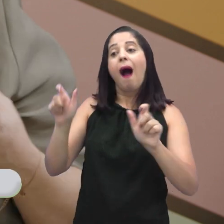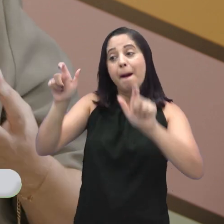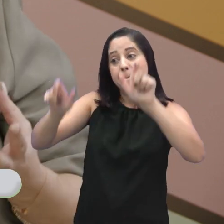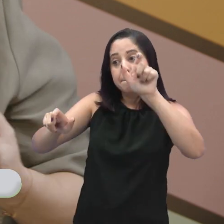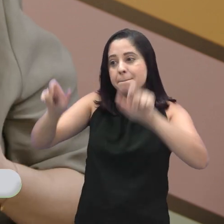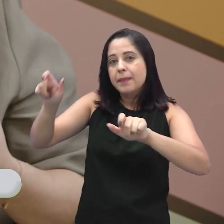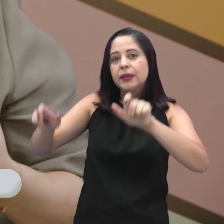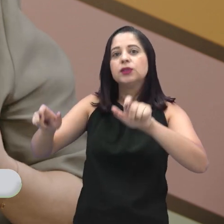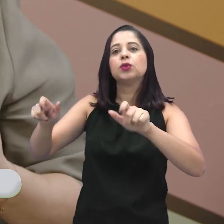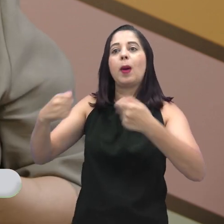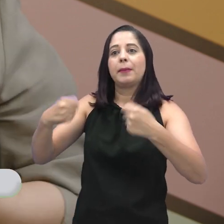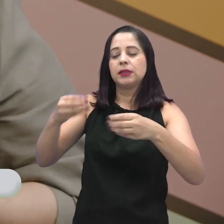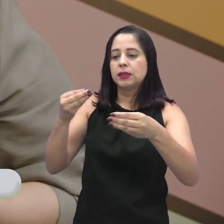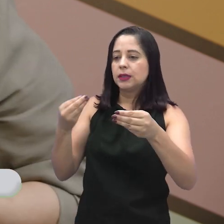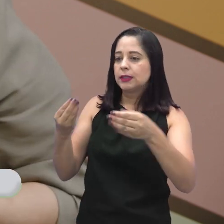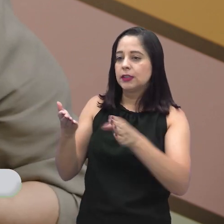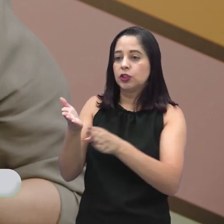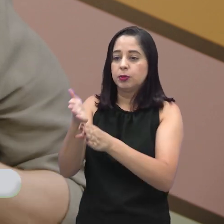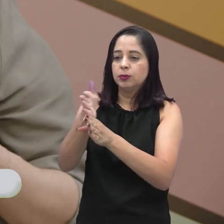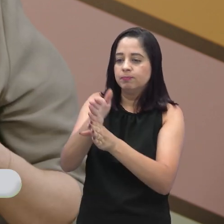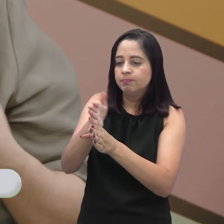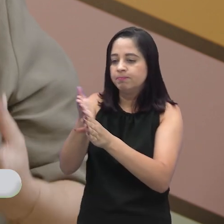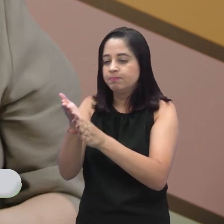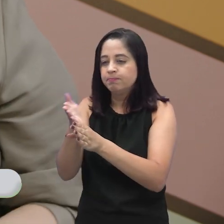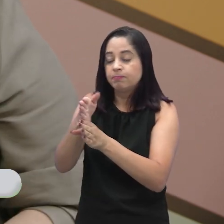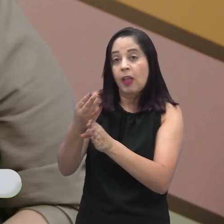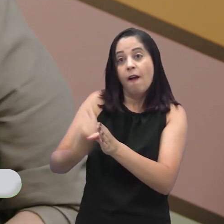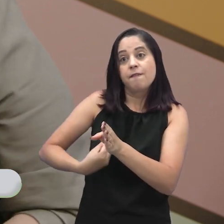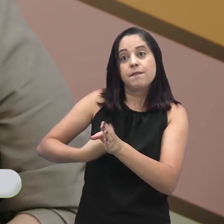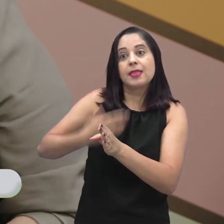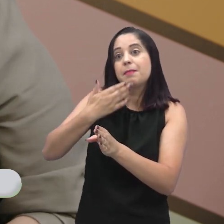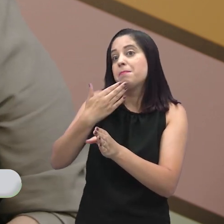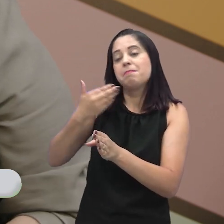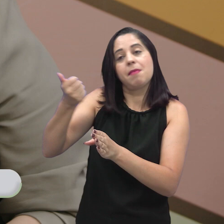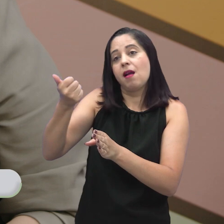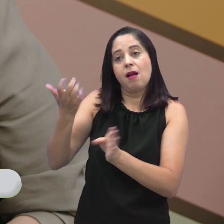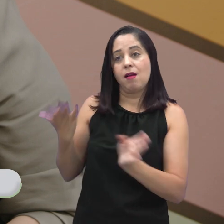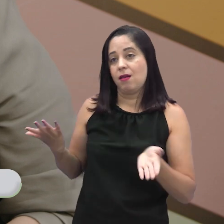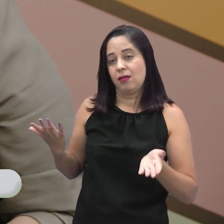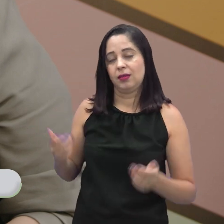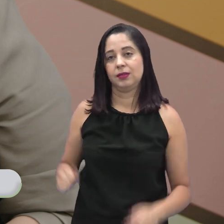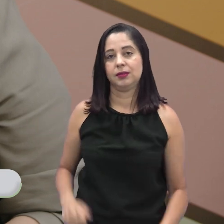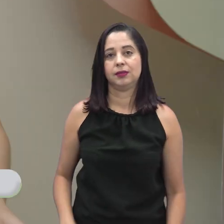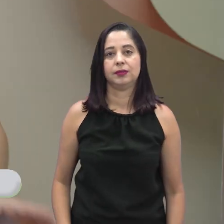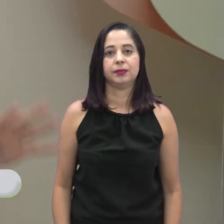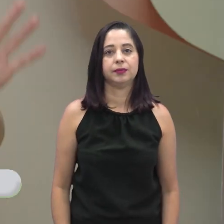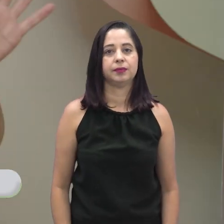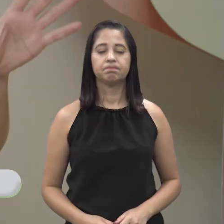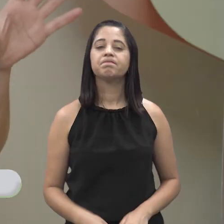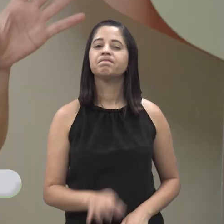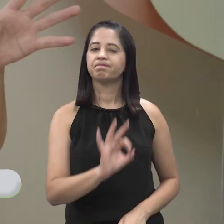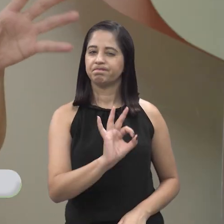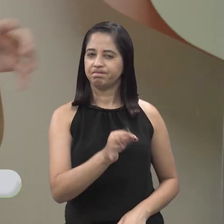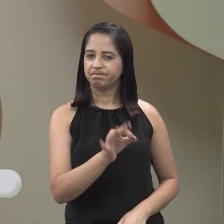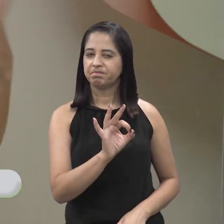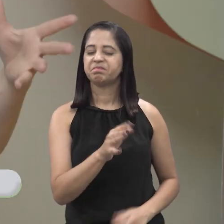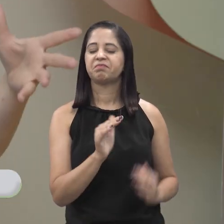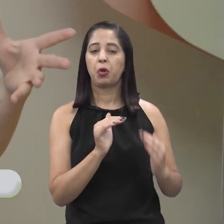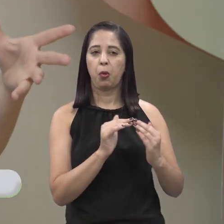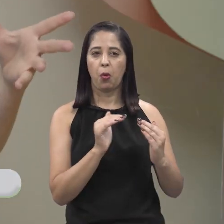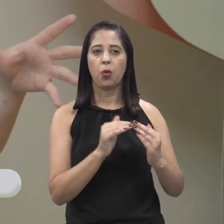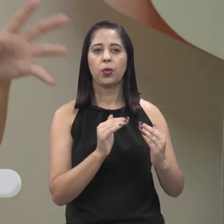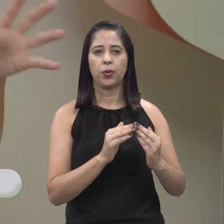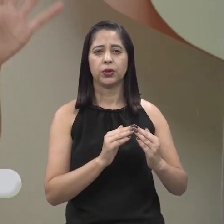uma flexibilidade de viver bem, independente do cenário que você se encontra. Sim, sem dúvida. E é um assunto, a gente está em